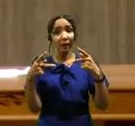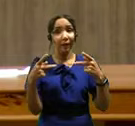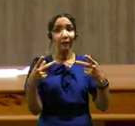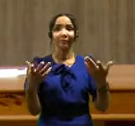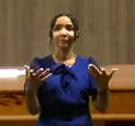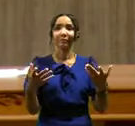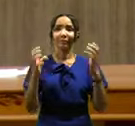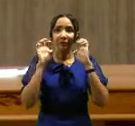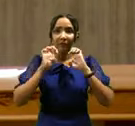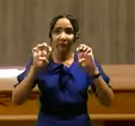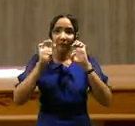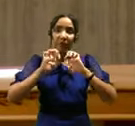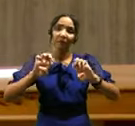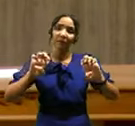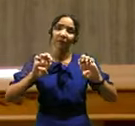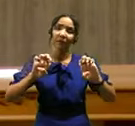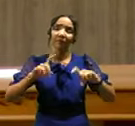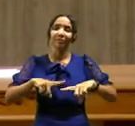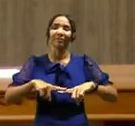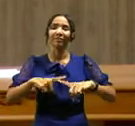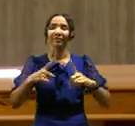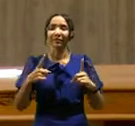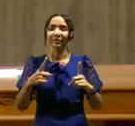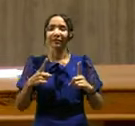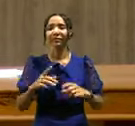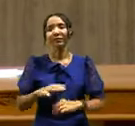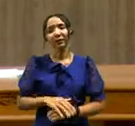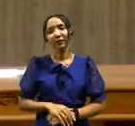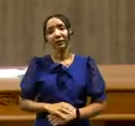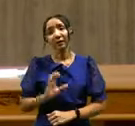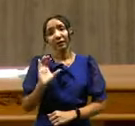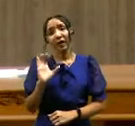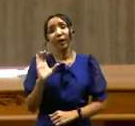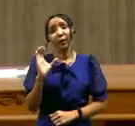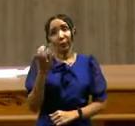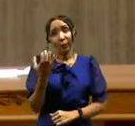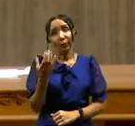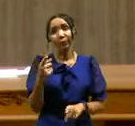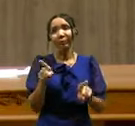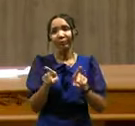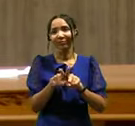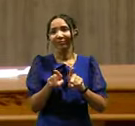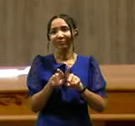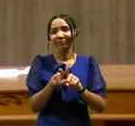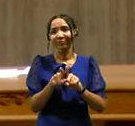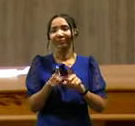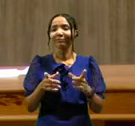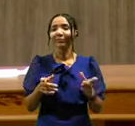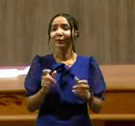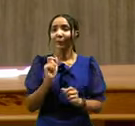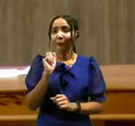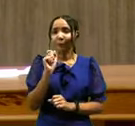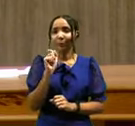bem e eu quando meditava nisso eu fiquei meu Deus mas como é